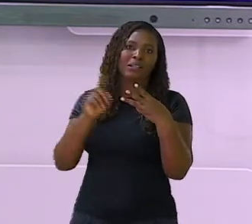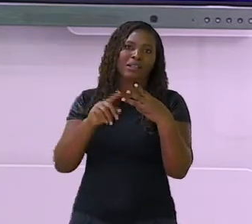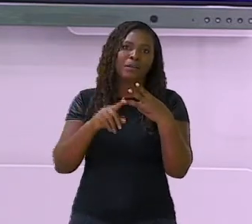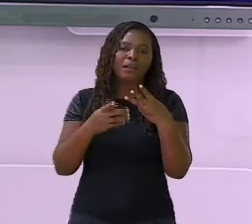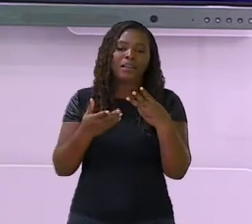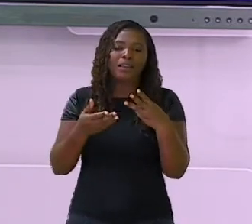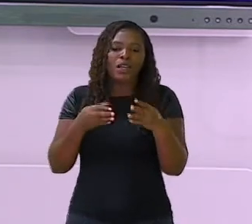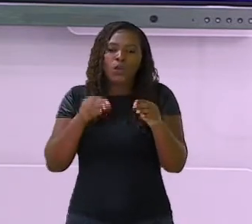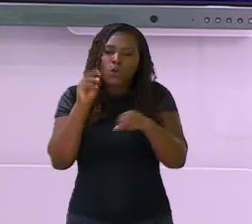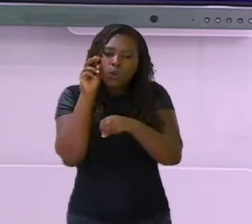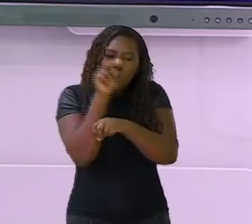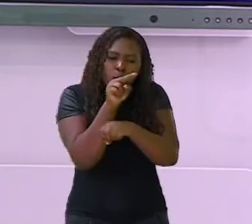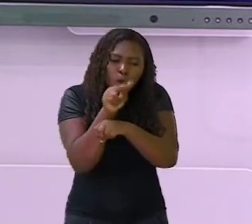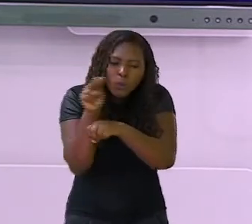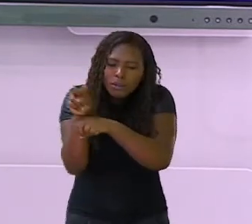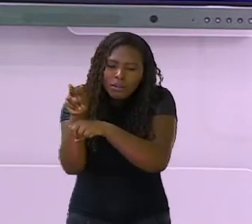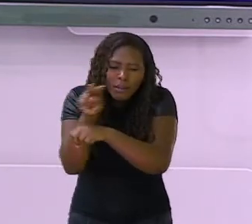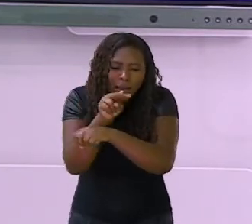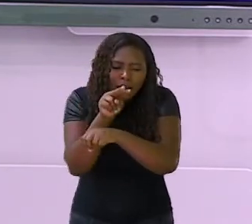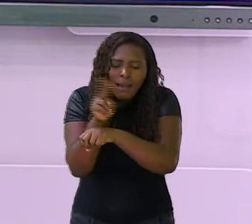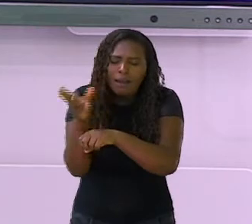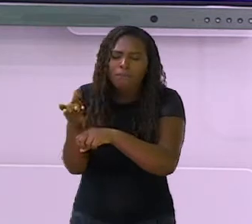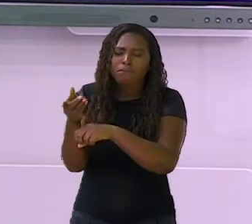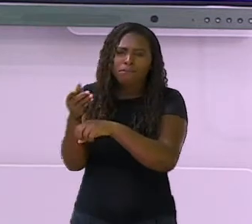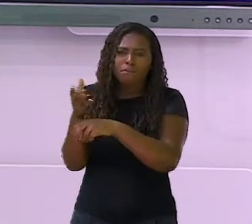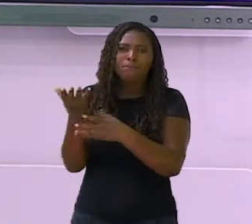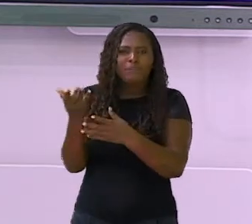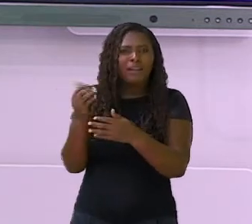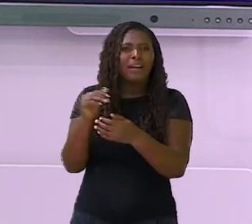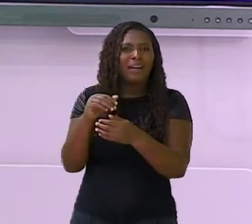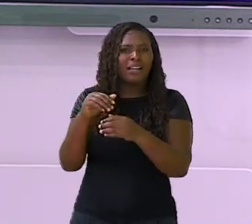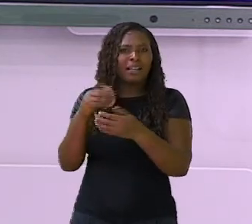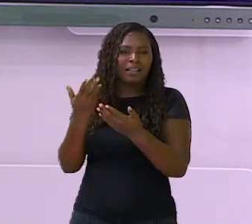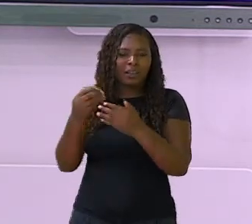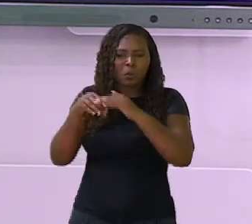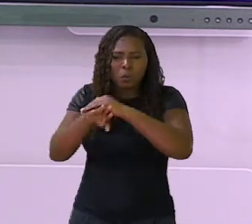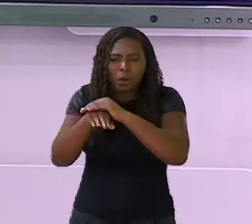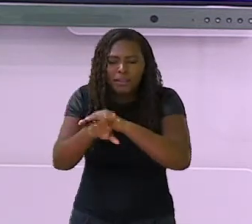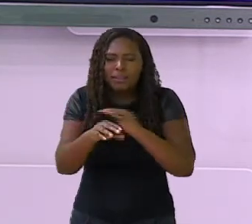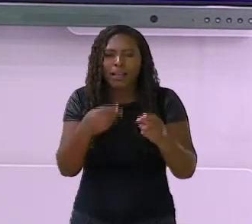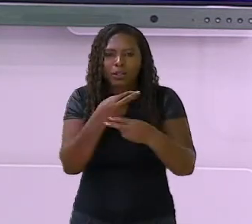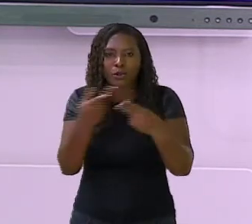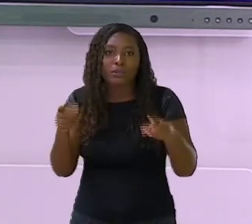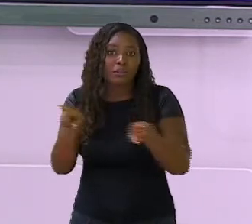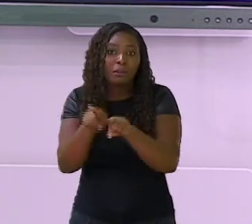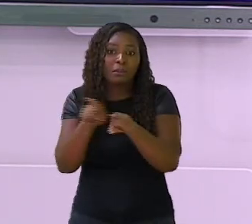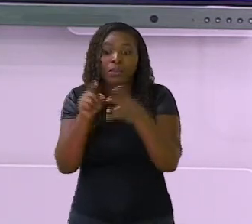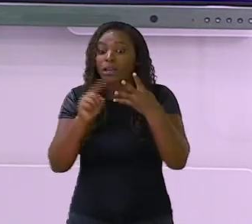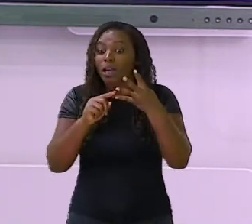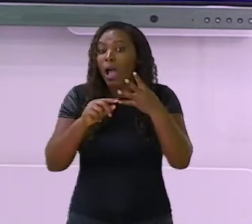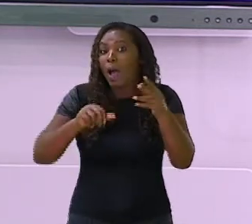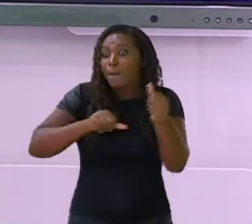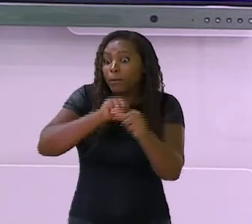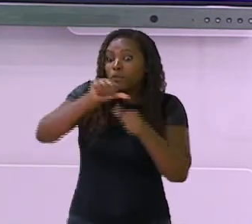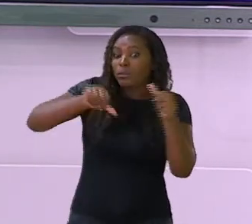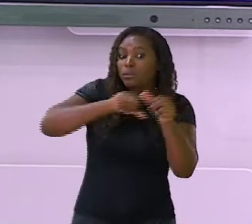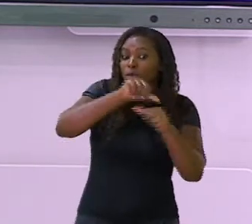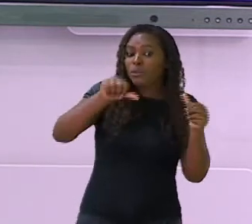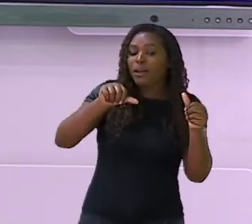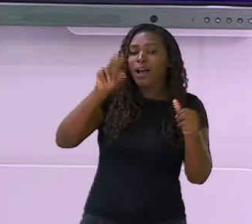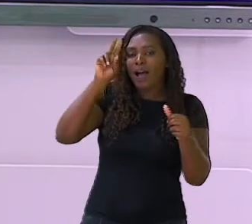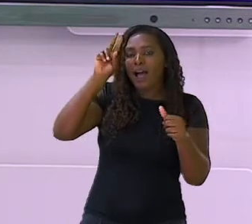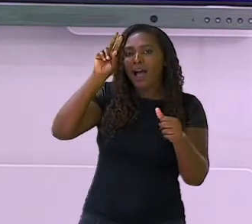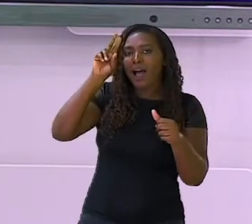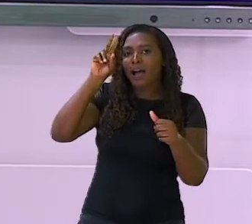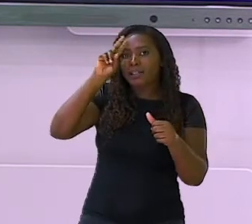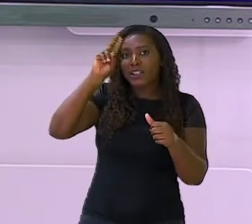conservação, preservação e até mudanças que vão acontecendo. A gente consegue avaliar e aprender